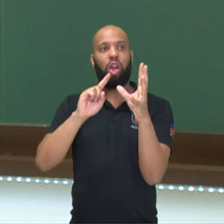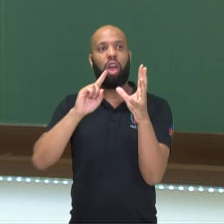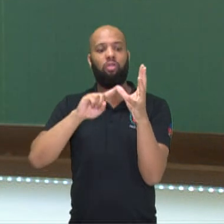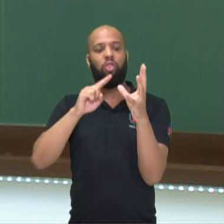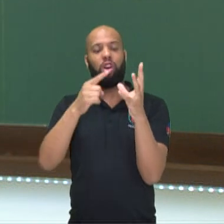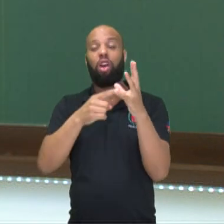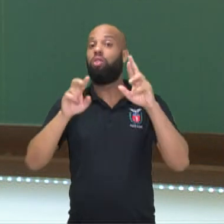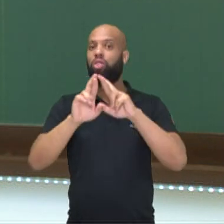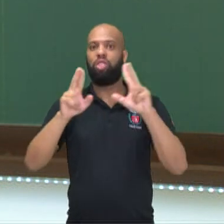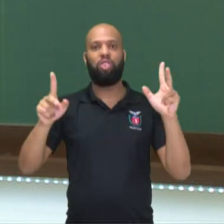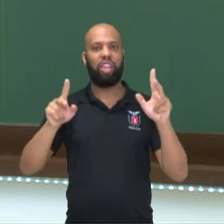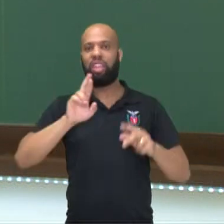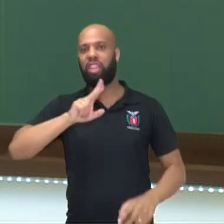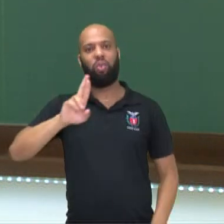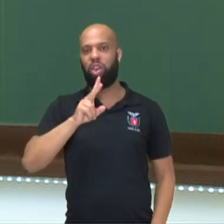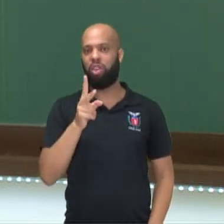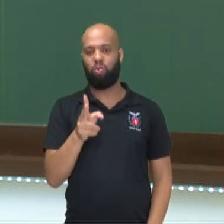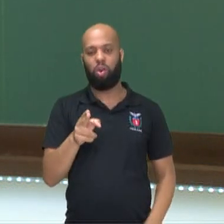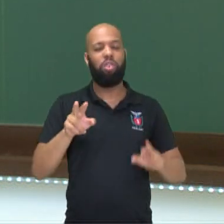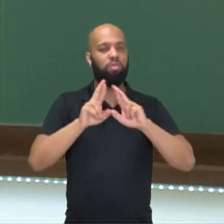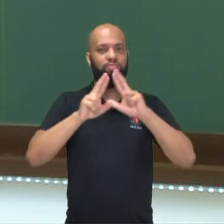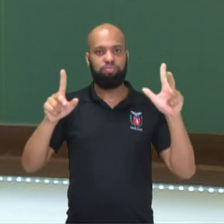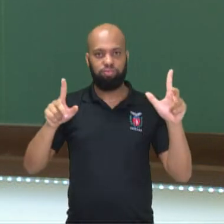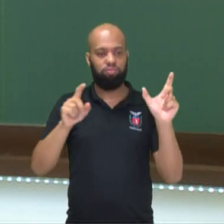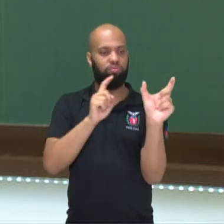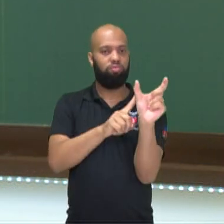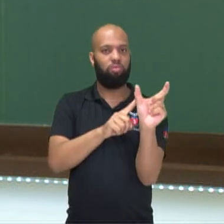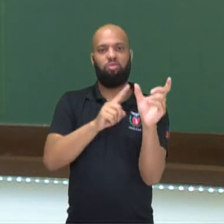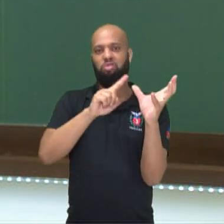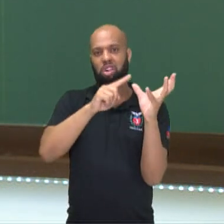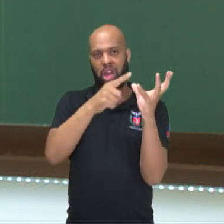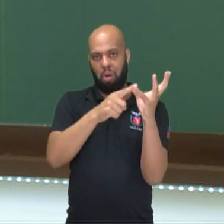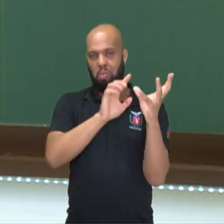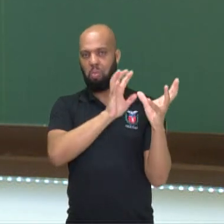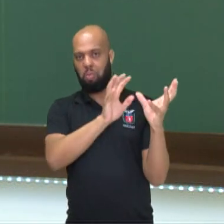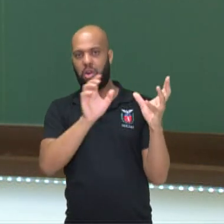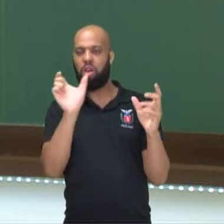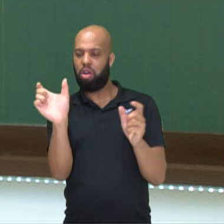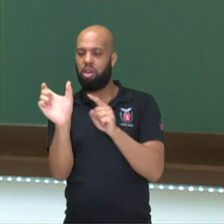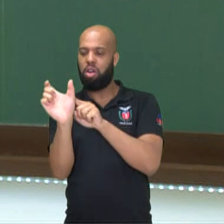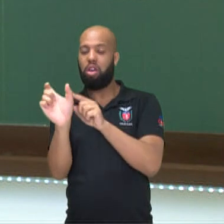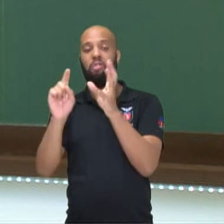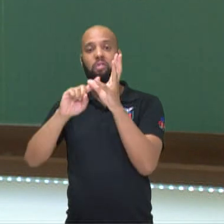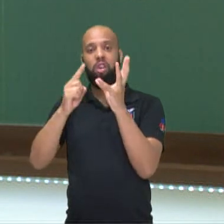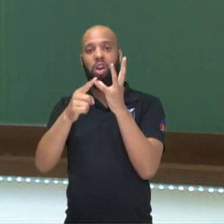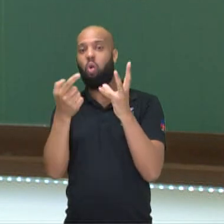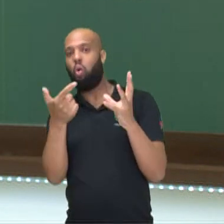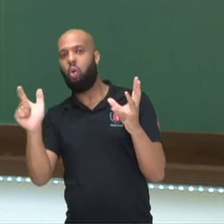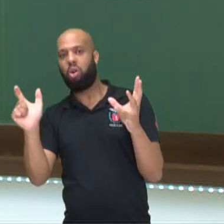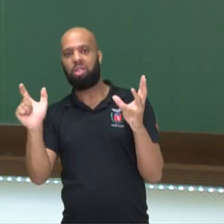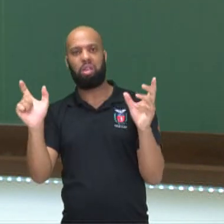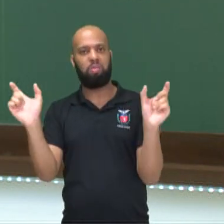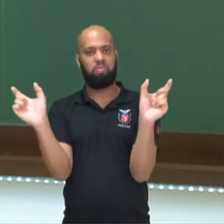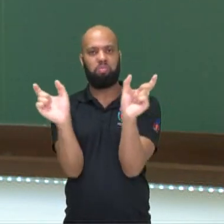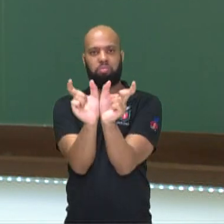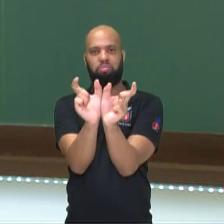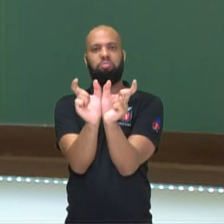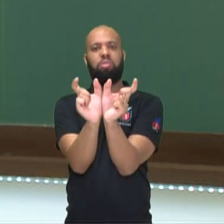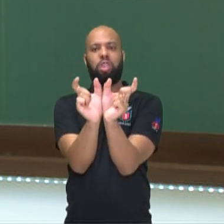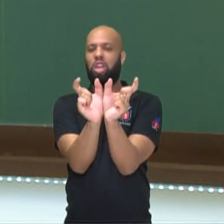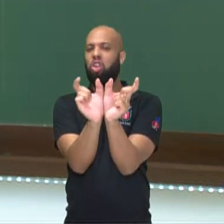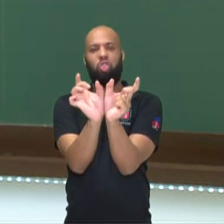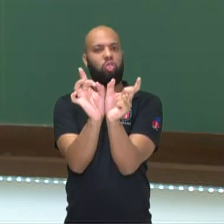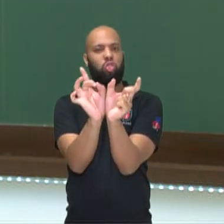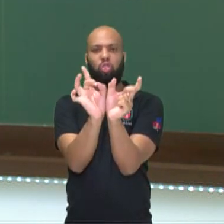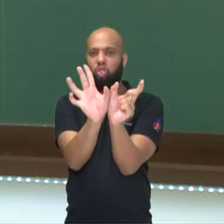uma vogal diferente da do prefixo, hein? Terminou em vogal, uma vogal qualquer, a